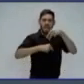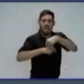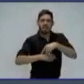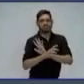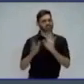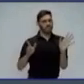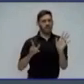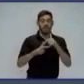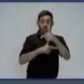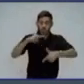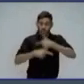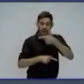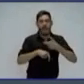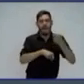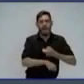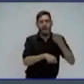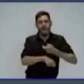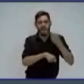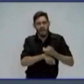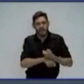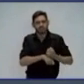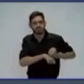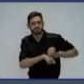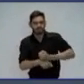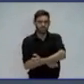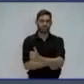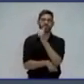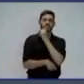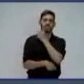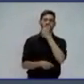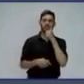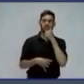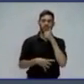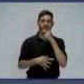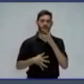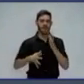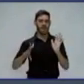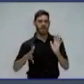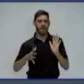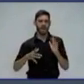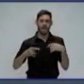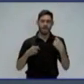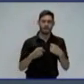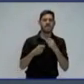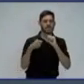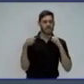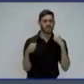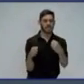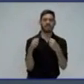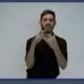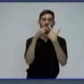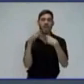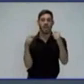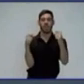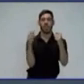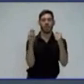mas o do trabalho duro e dedicado e que não devem ficar indefesos diante da linguagem